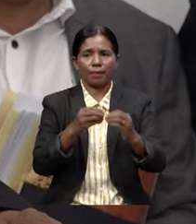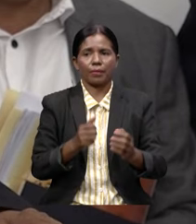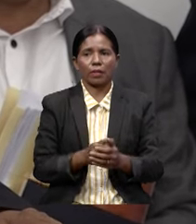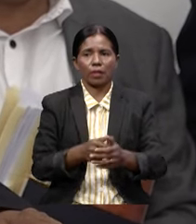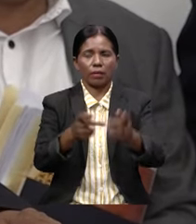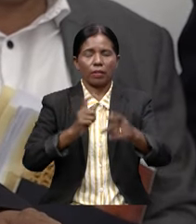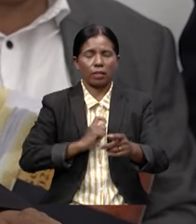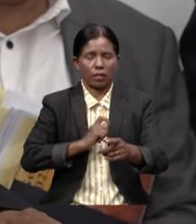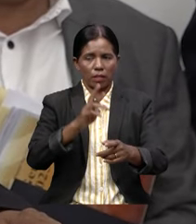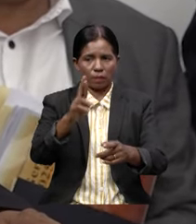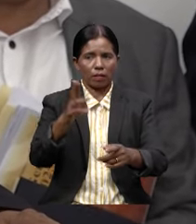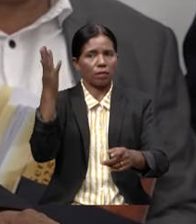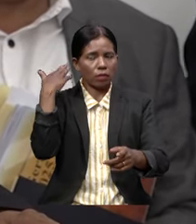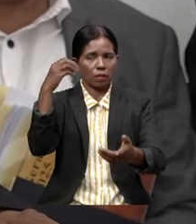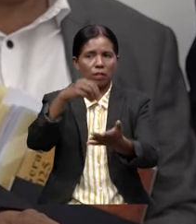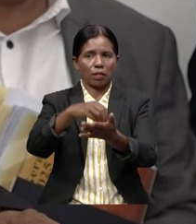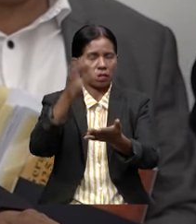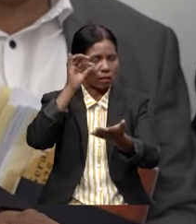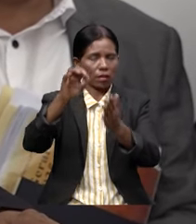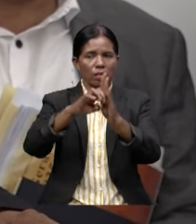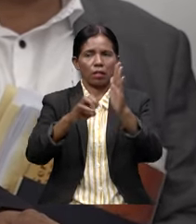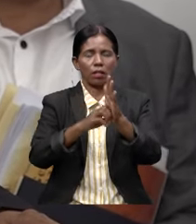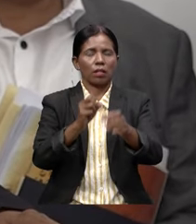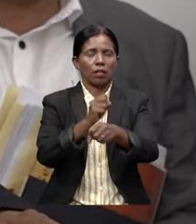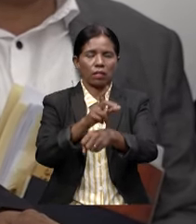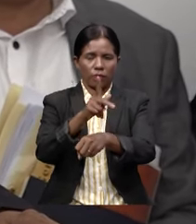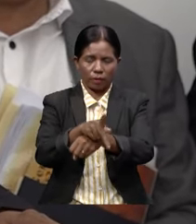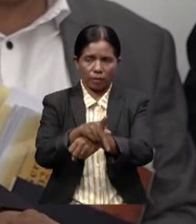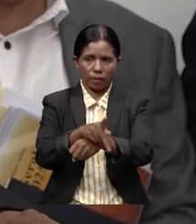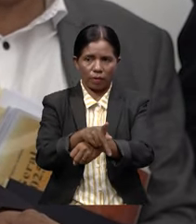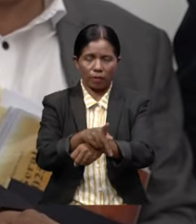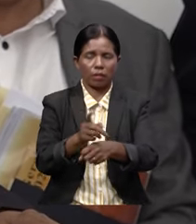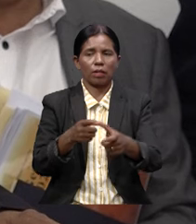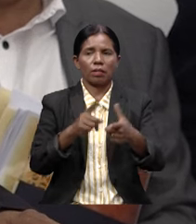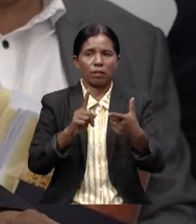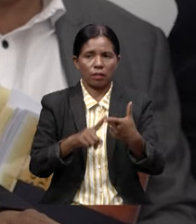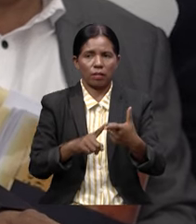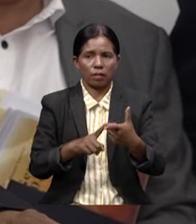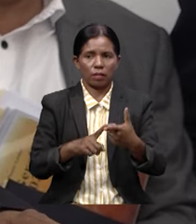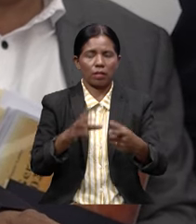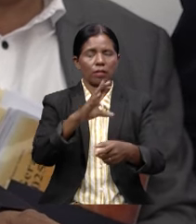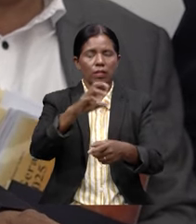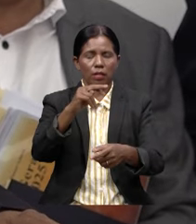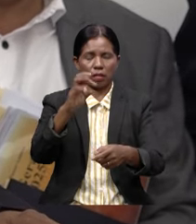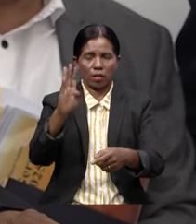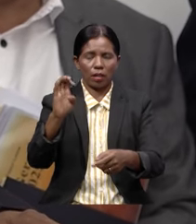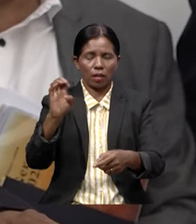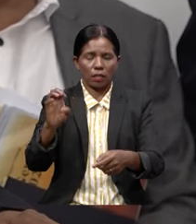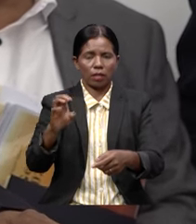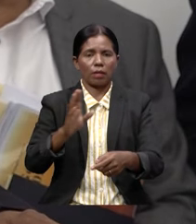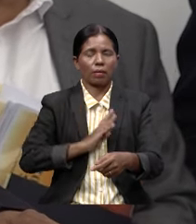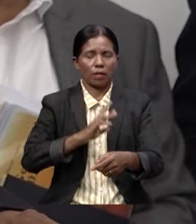centro tibar uluk mas tutela ia secretário estado formação profissional emprego niokos centro senai becora